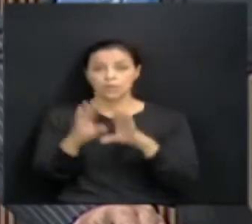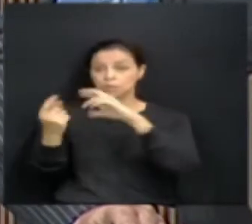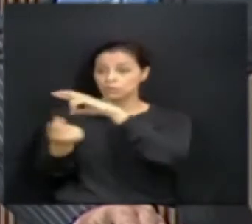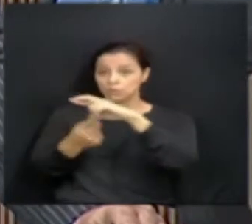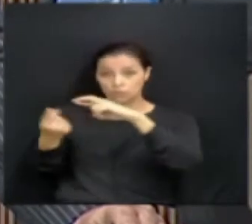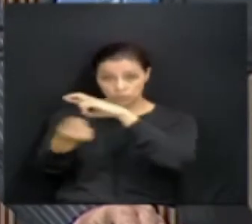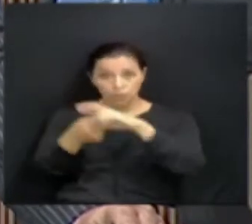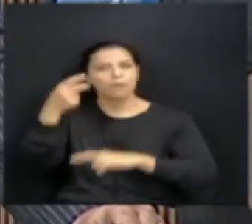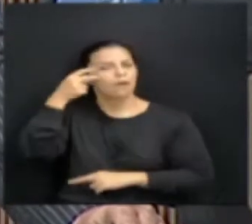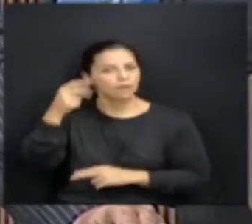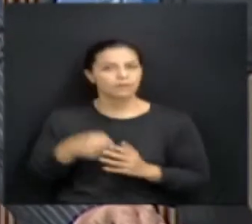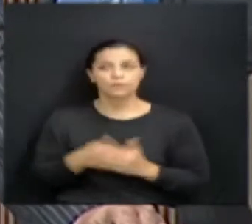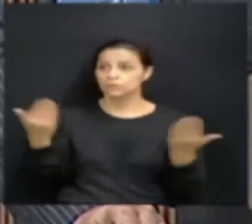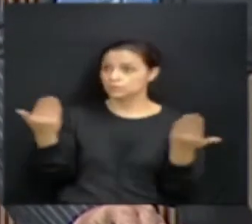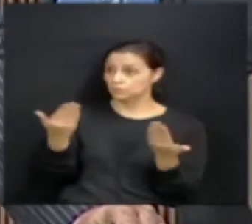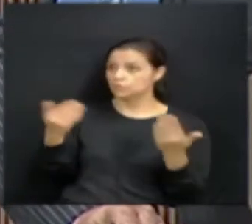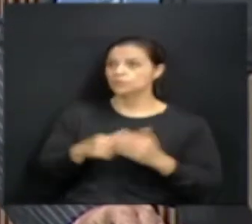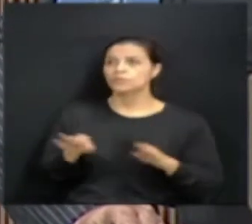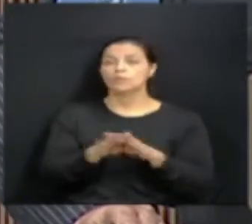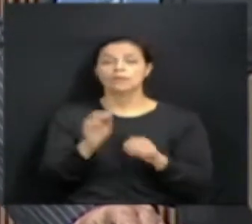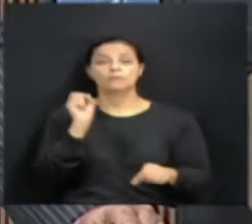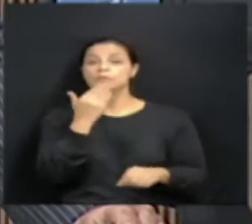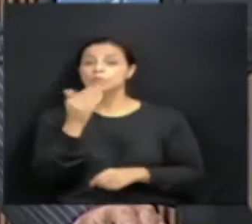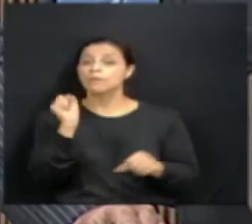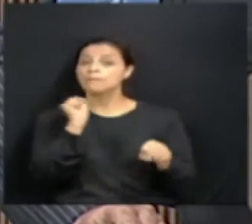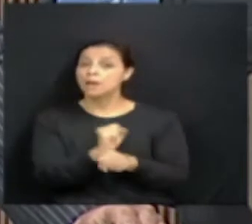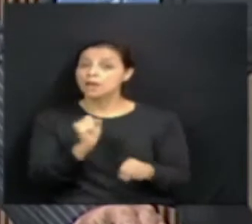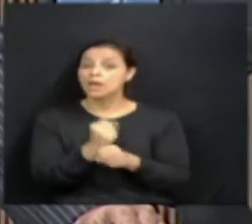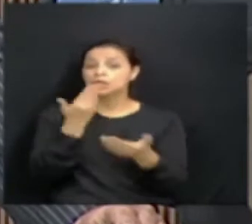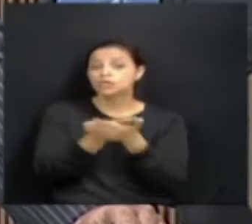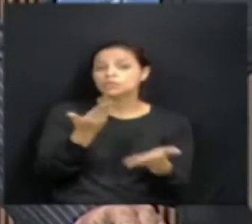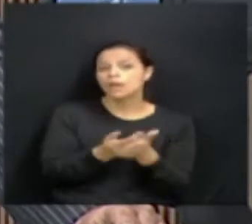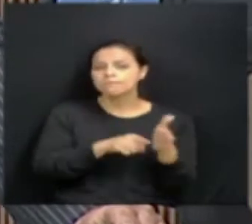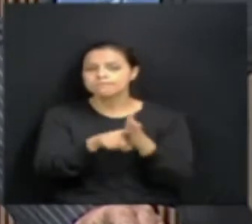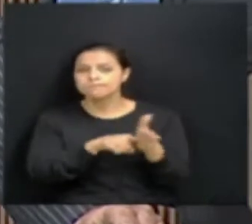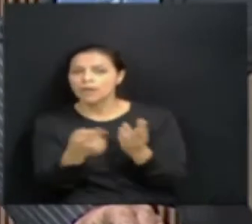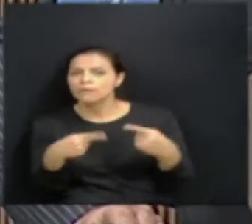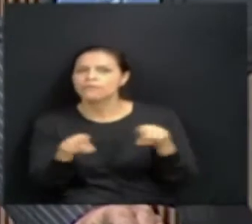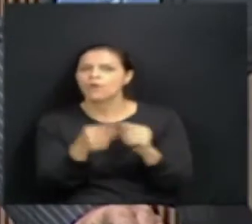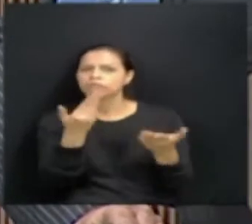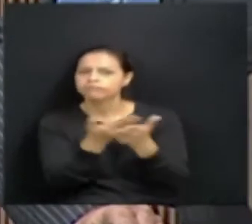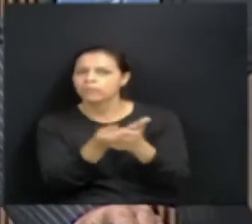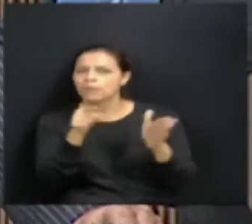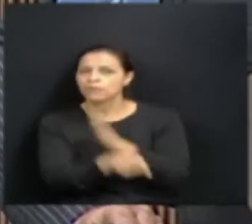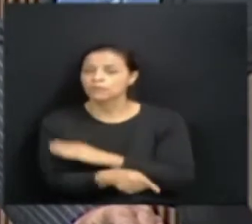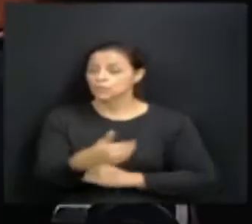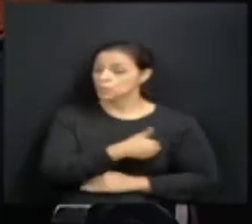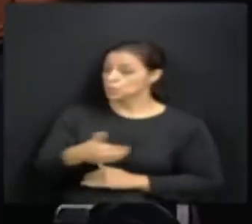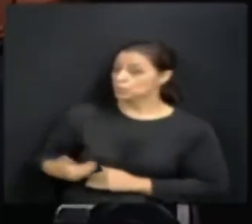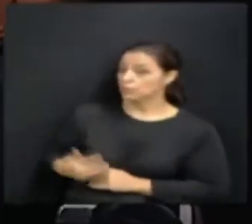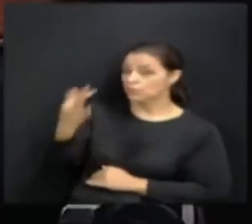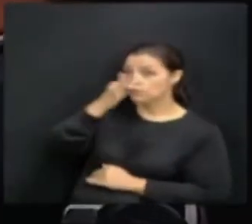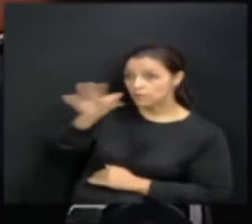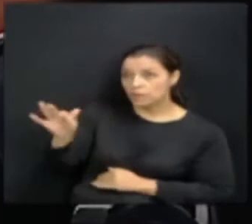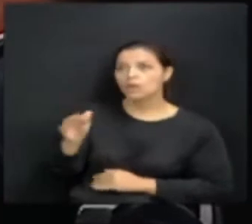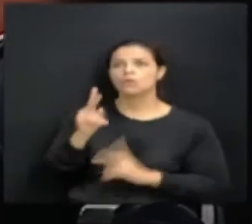deputado Arilson, mandando suspender e rever os estudos, o governo federal